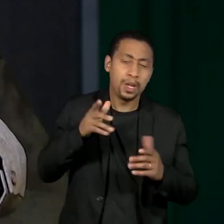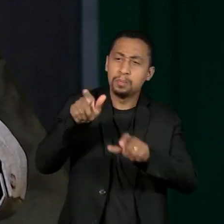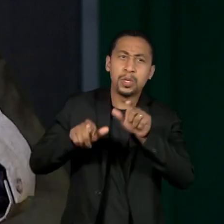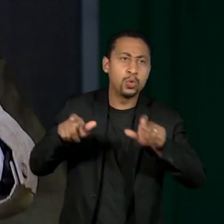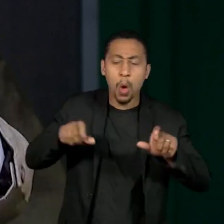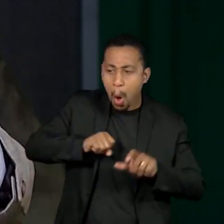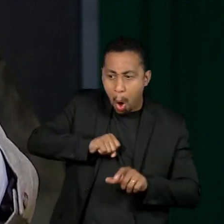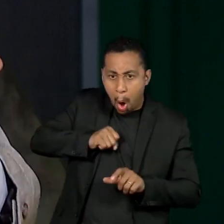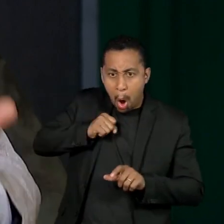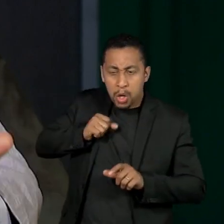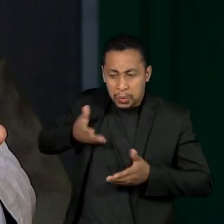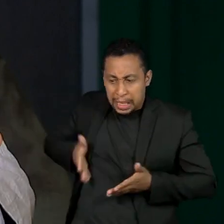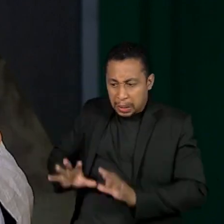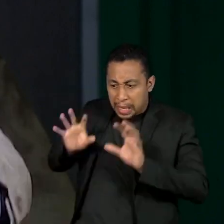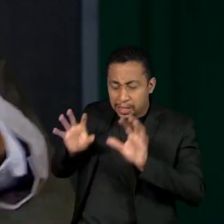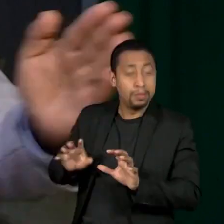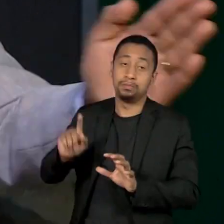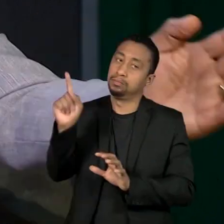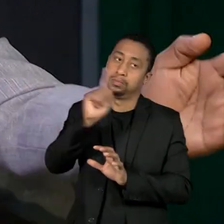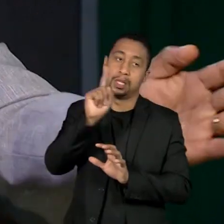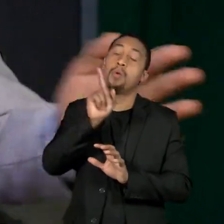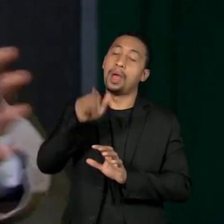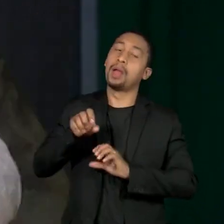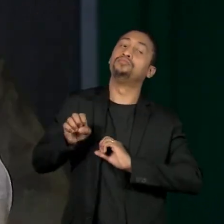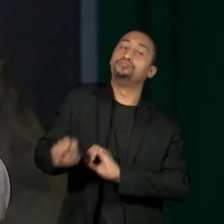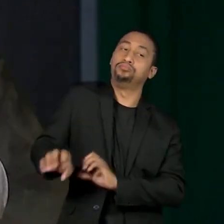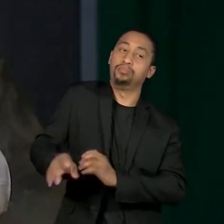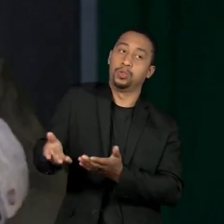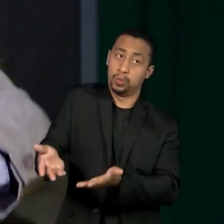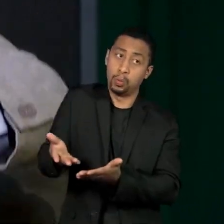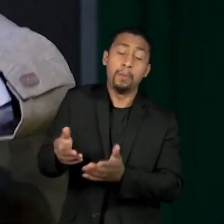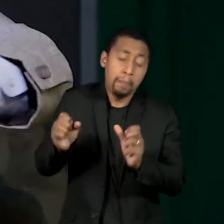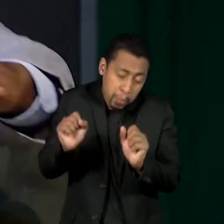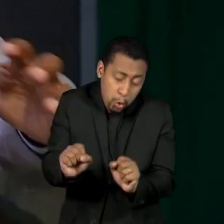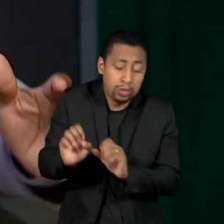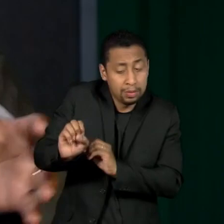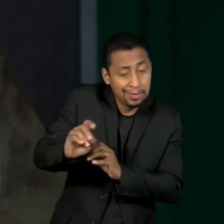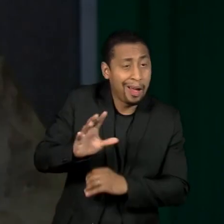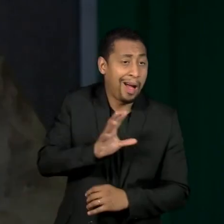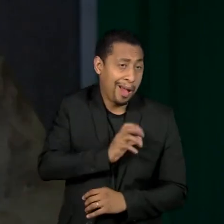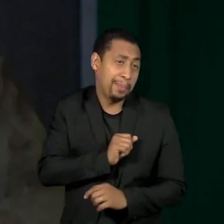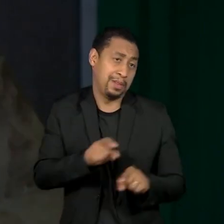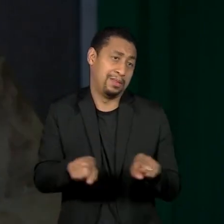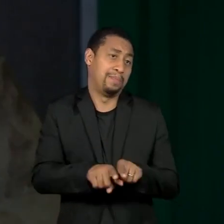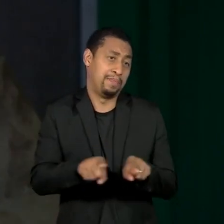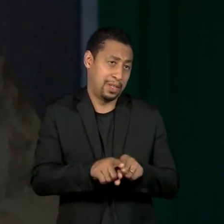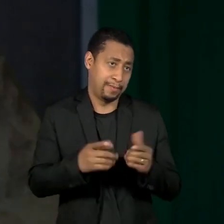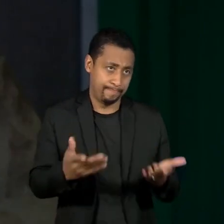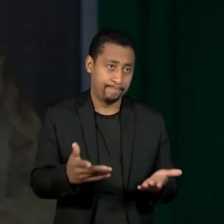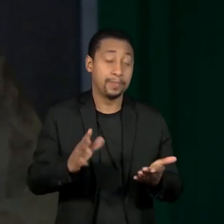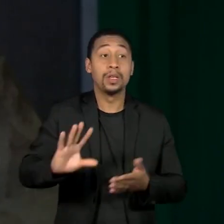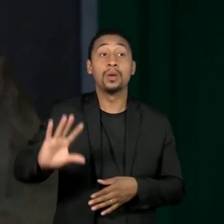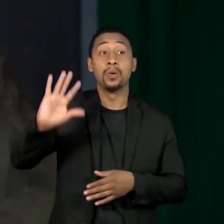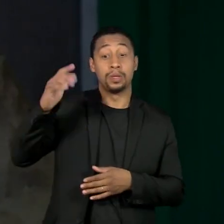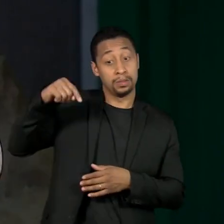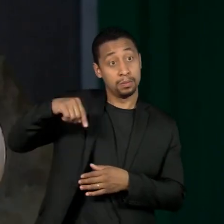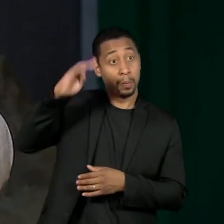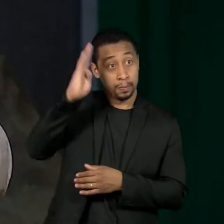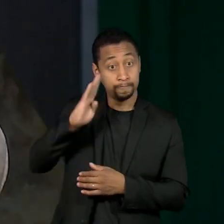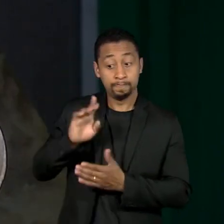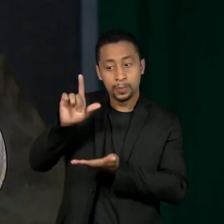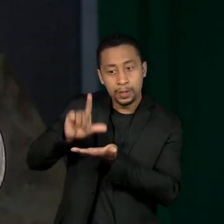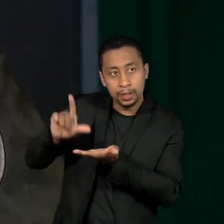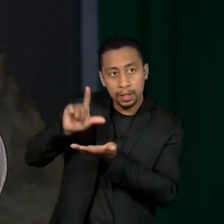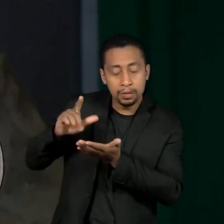ser ensinadas a amar. Que é mais ou menos o que o Cuti está dizendo. Olha, nós temos uma construção literária em que essa